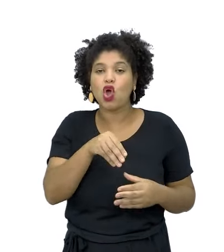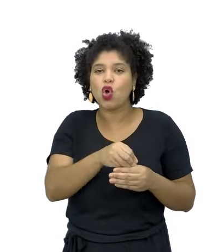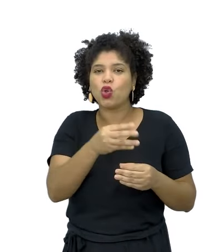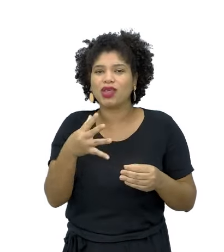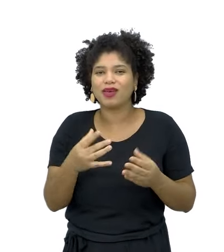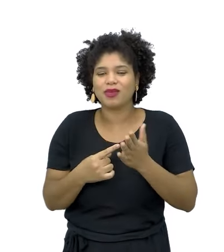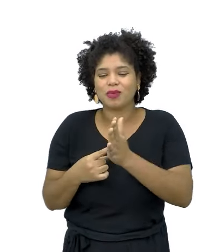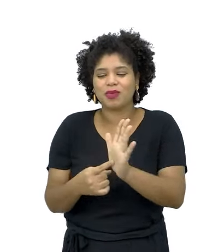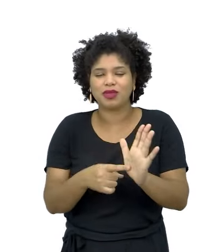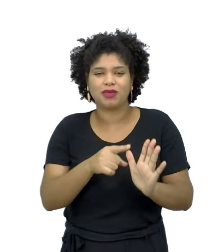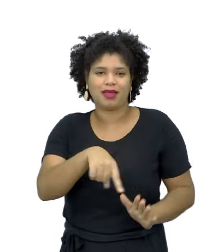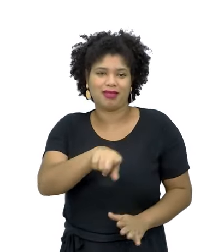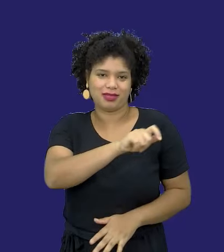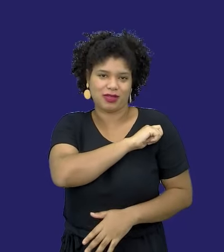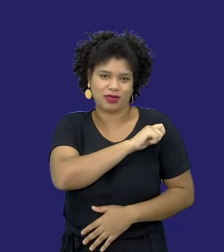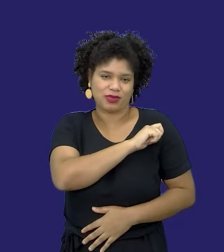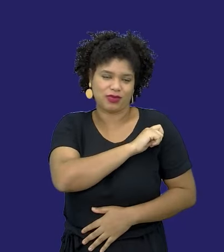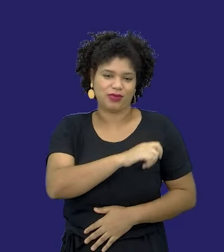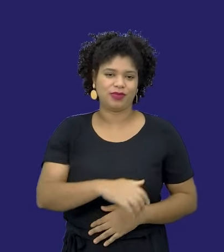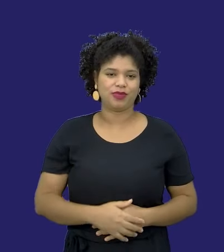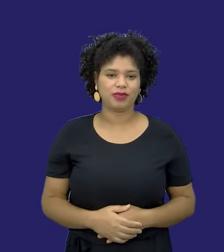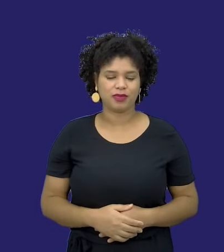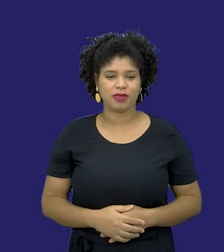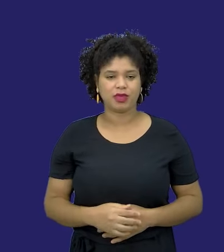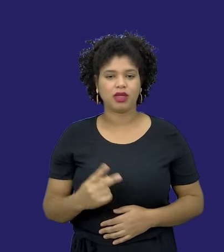conteúdo. Pode passar para frente.